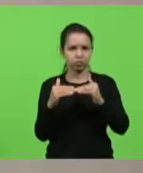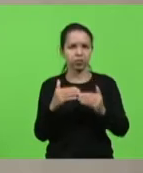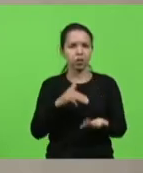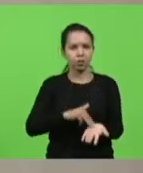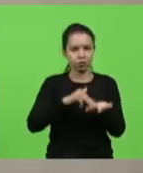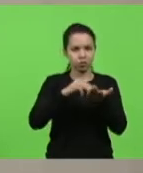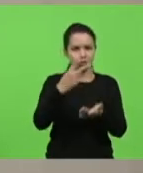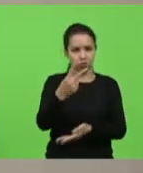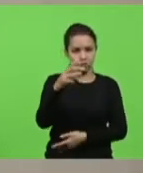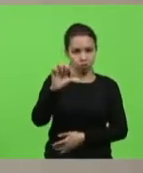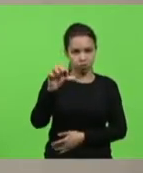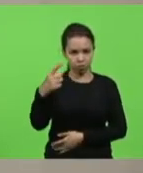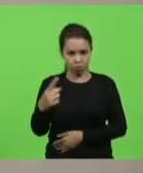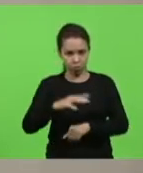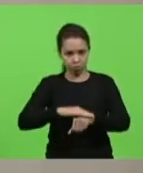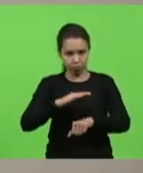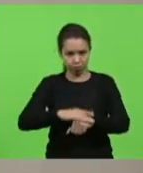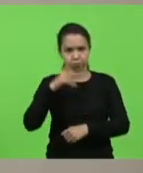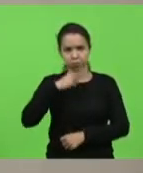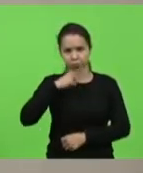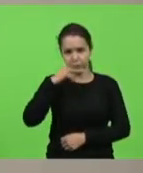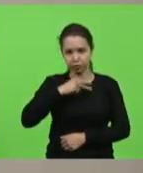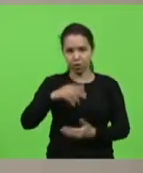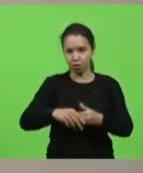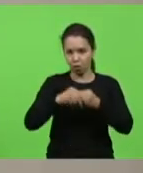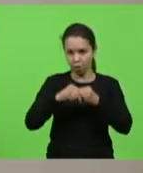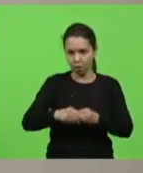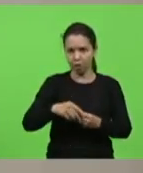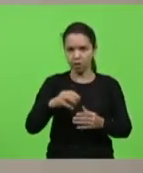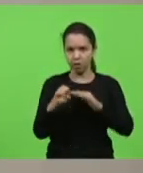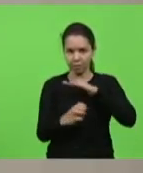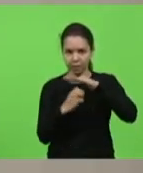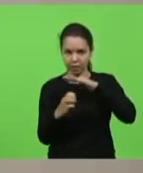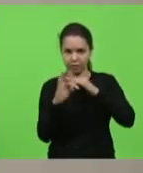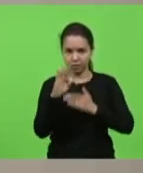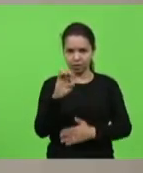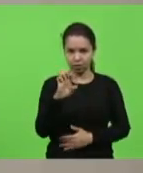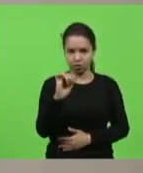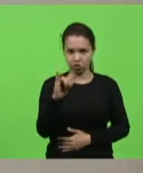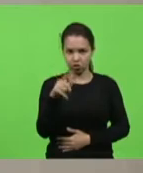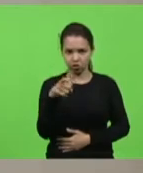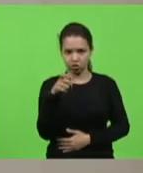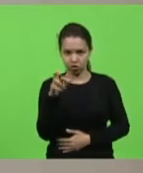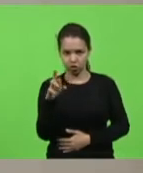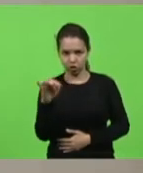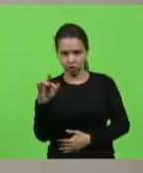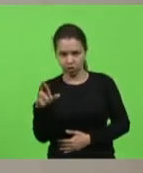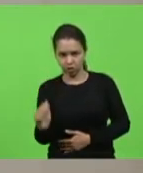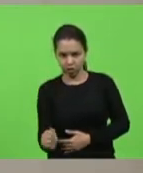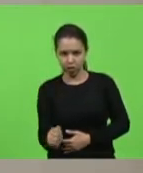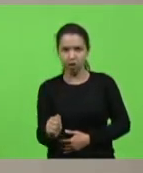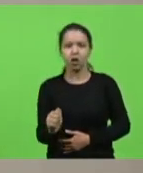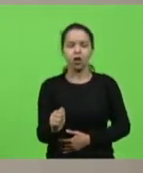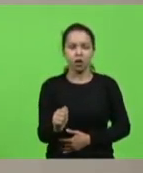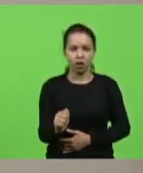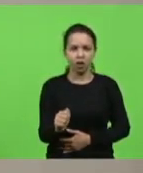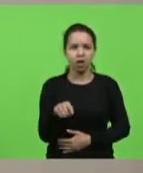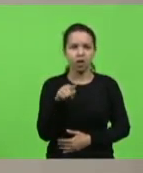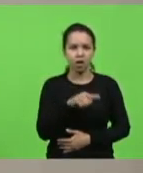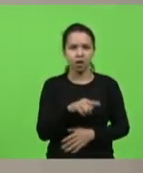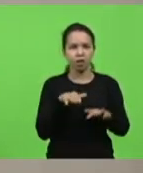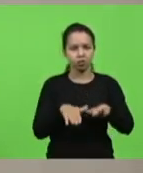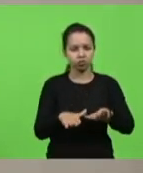moção 291, autoria do deputado Kennedy Nunes, cumprimentando a empresa Teixeira Teste e o indústria e comércio de tecidos e sacarias limitada